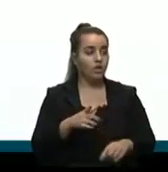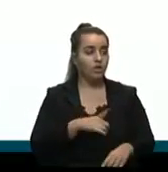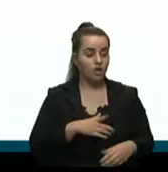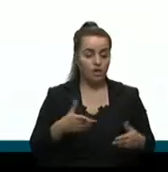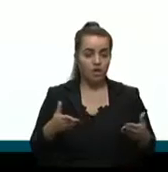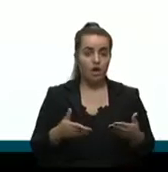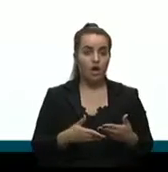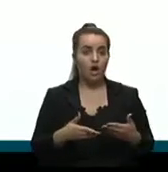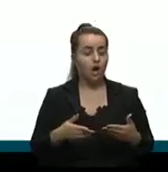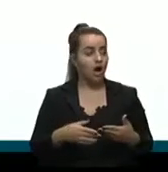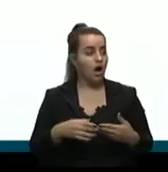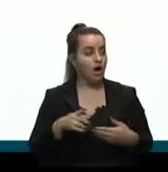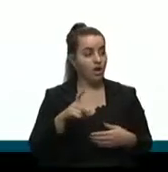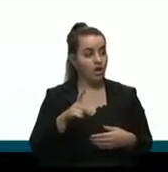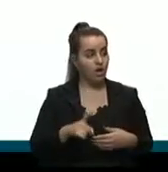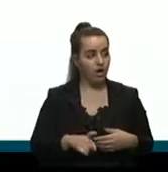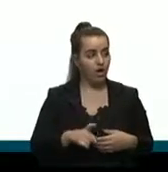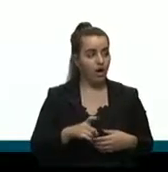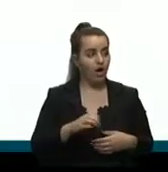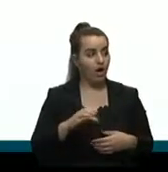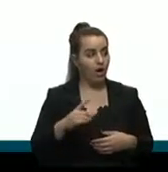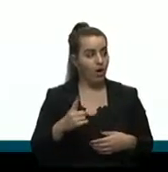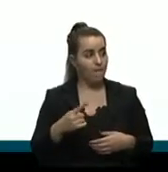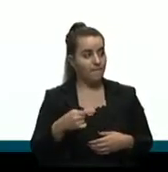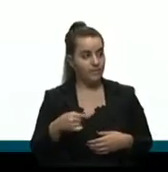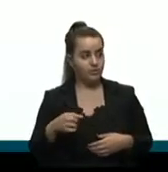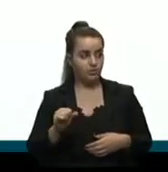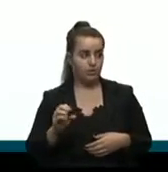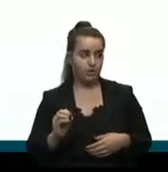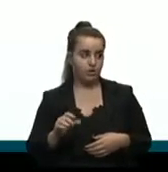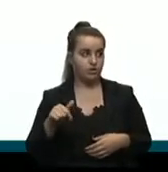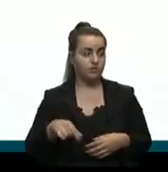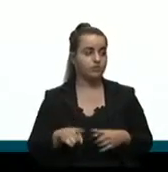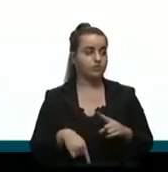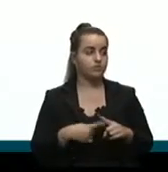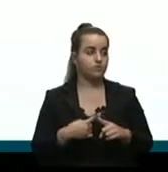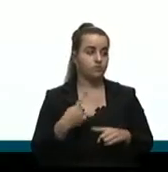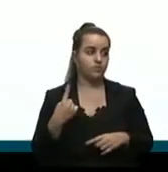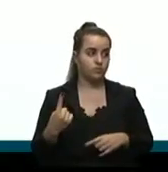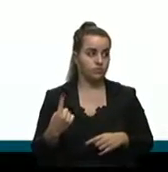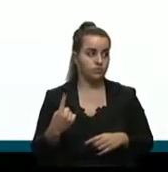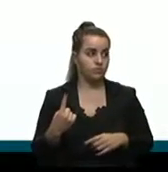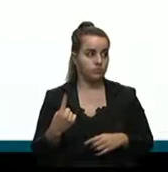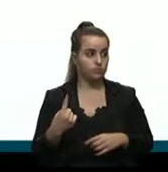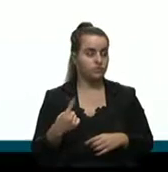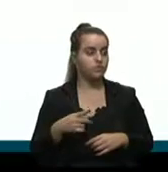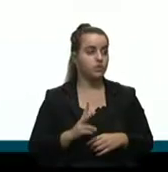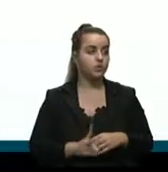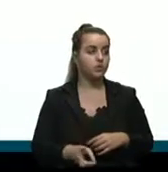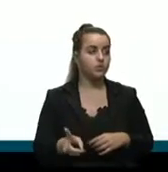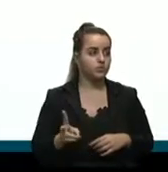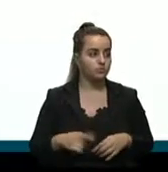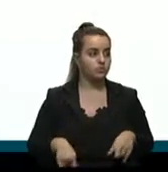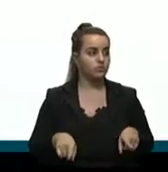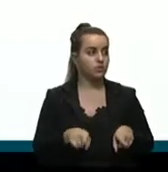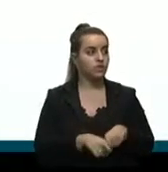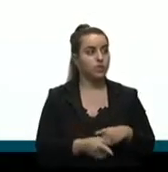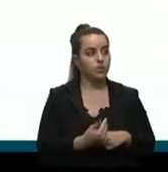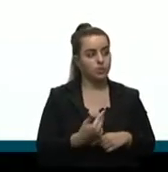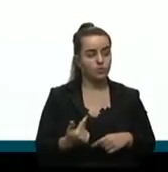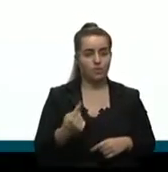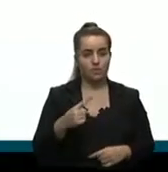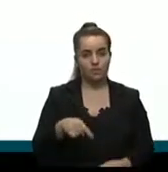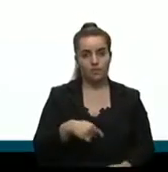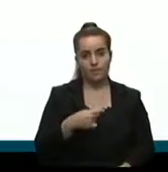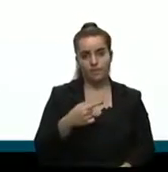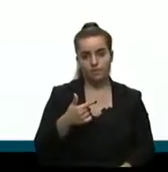Obteremos então x C1 menos 80, isso vezes 1, permanece, igual a